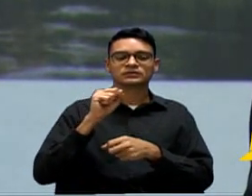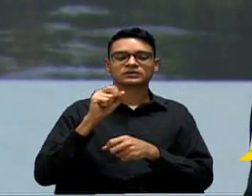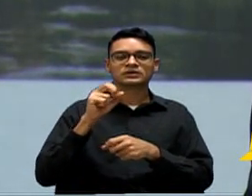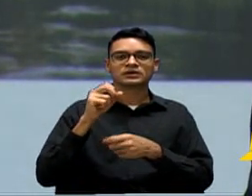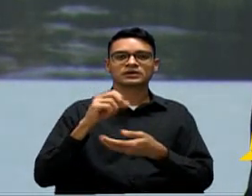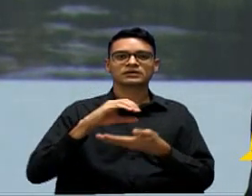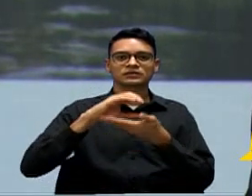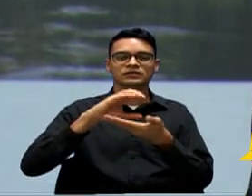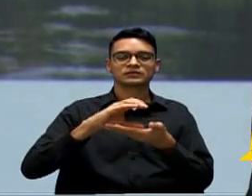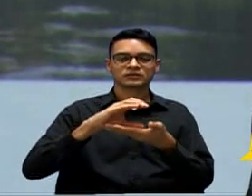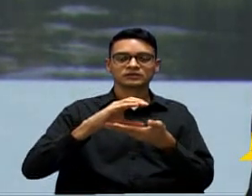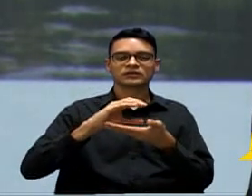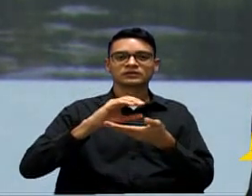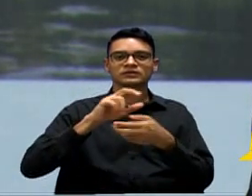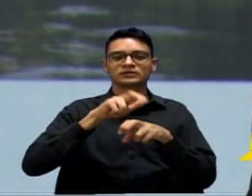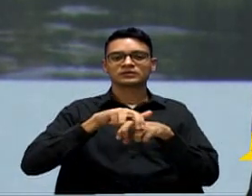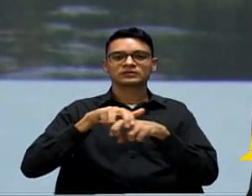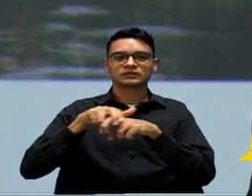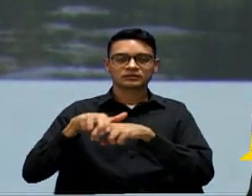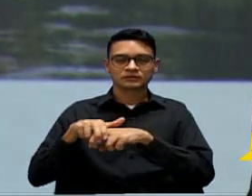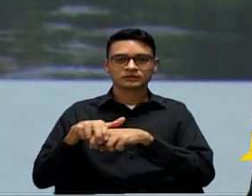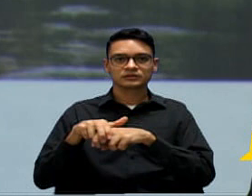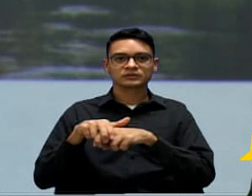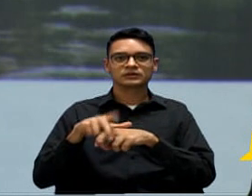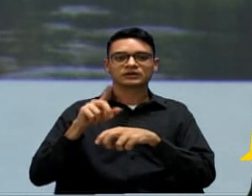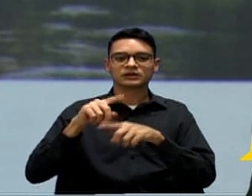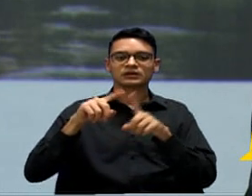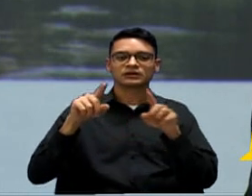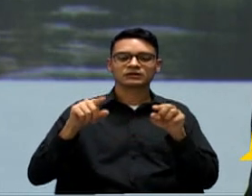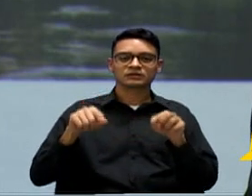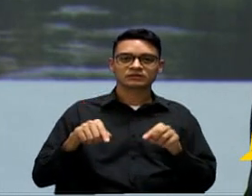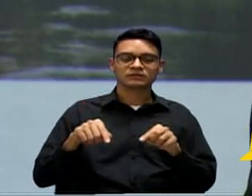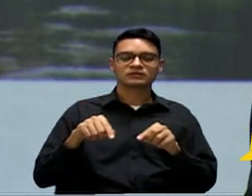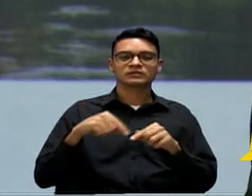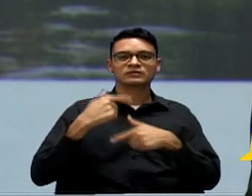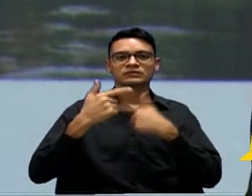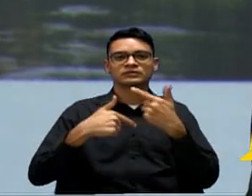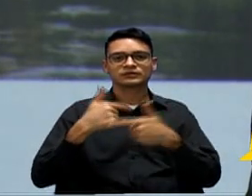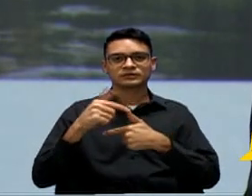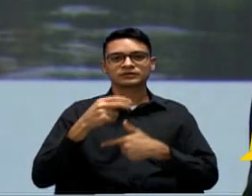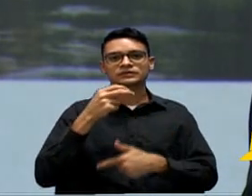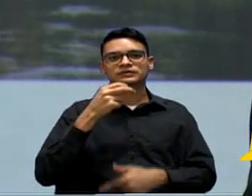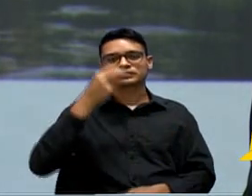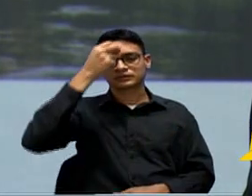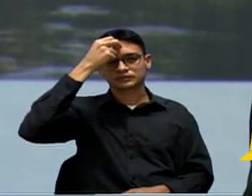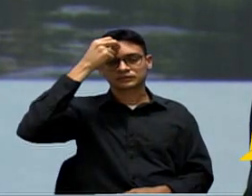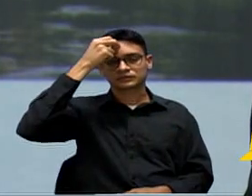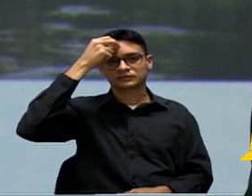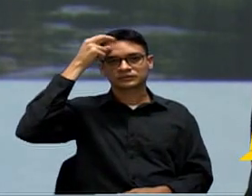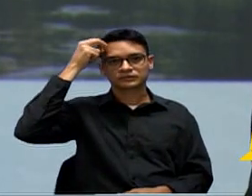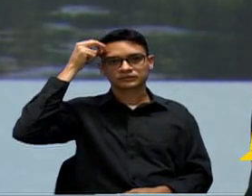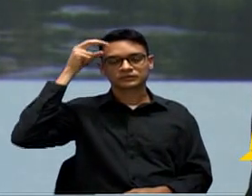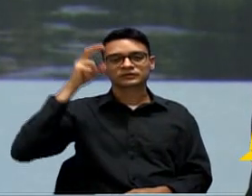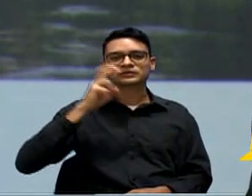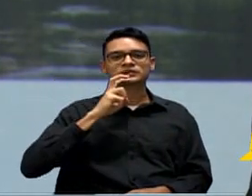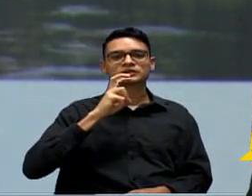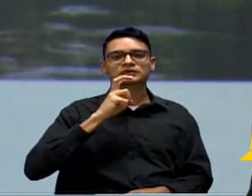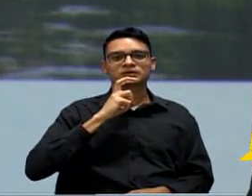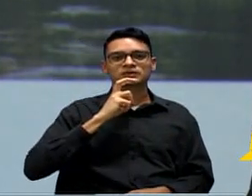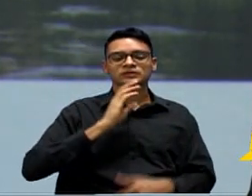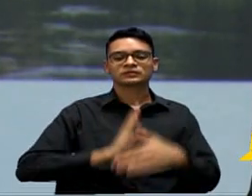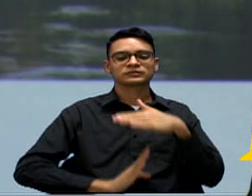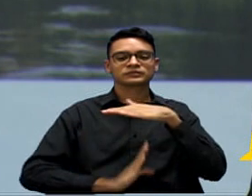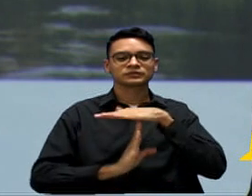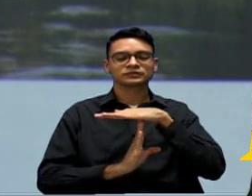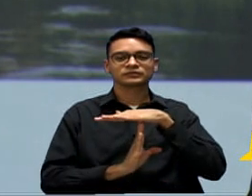servidores públicos municipais titulares de cargos efetivos no âmbito do município. Fixa limite máximo de